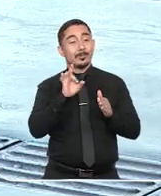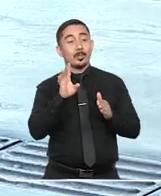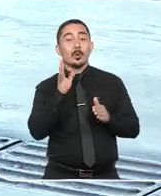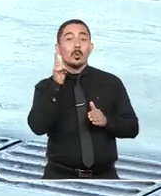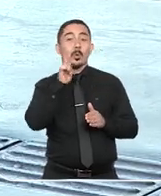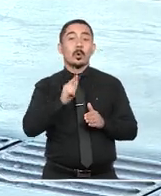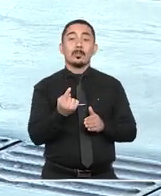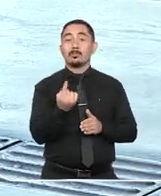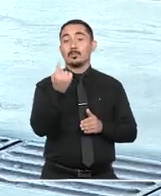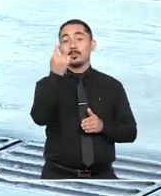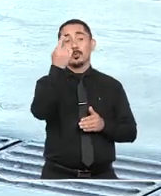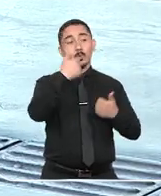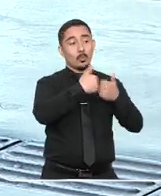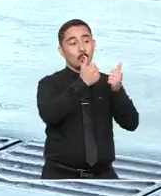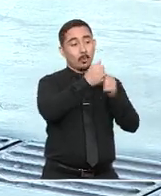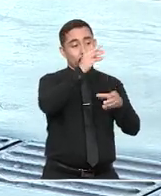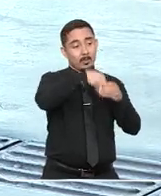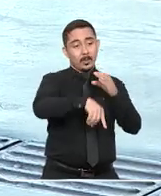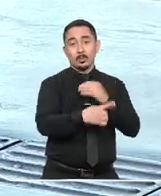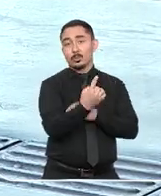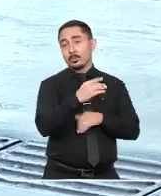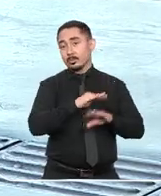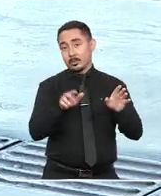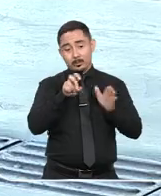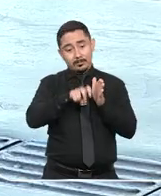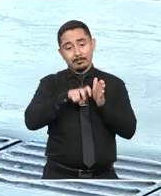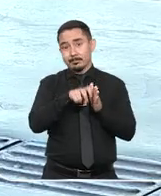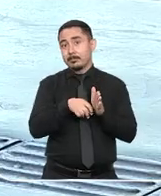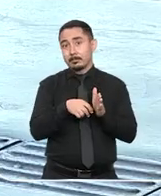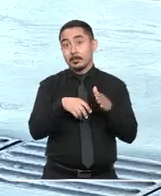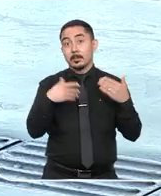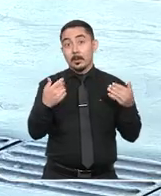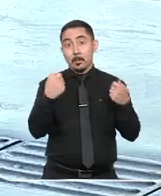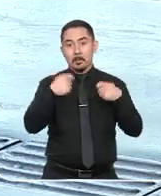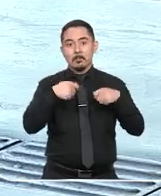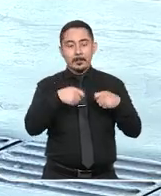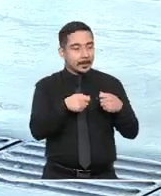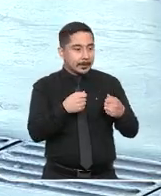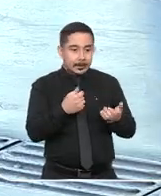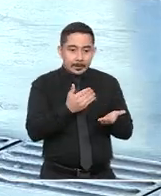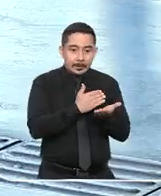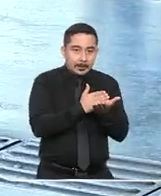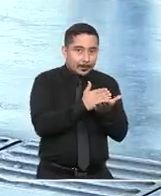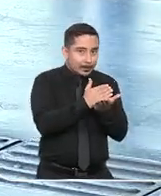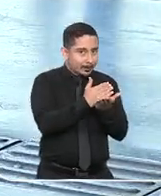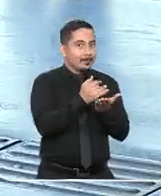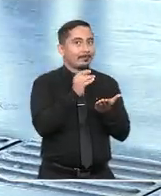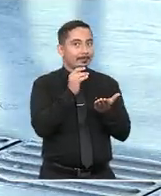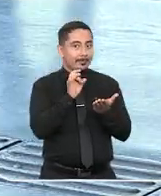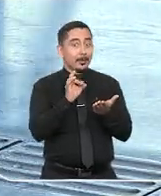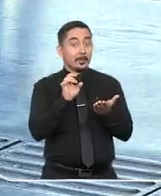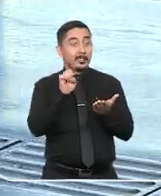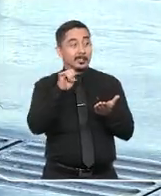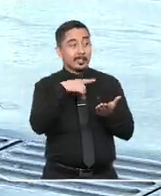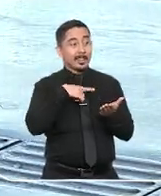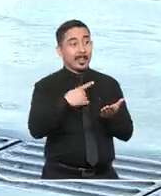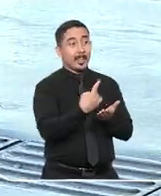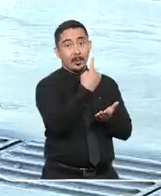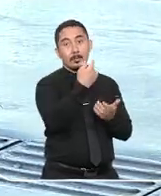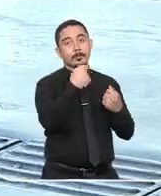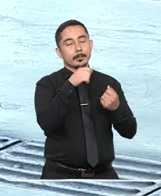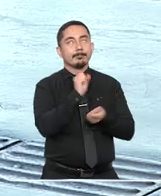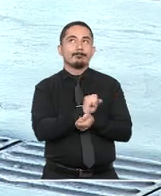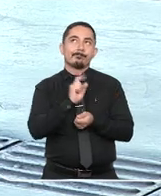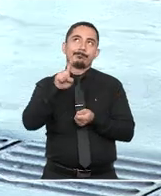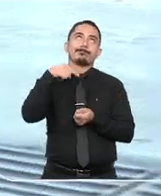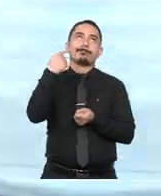por ônibus, né, por transporte público, então tem que chegar cedo para a concorrência, né, se já tiver algum cadeirante